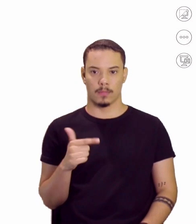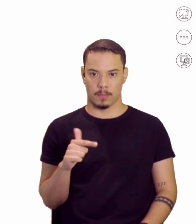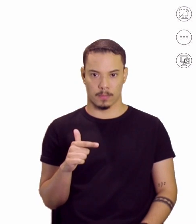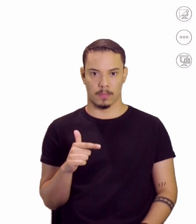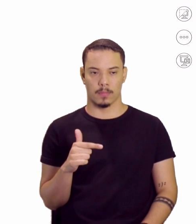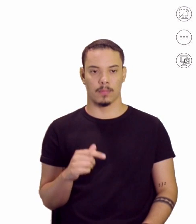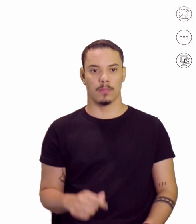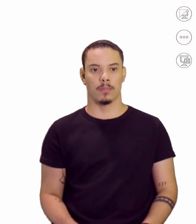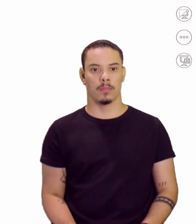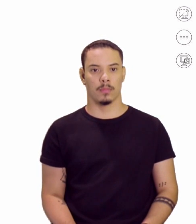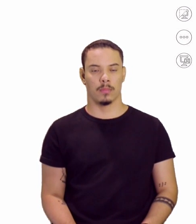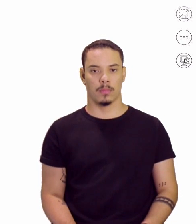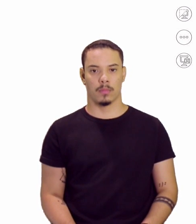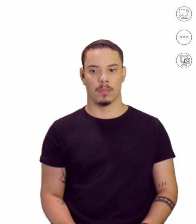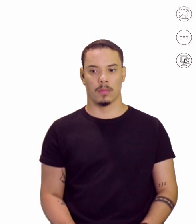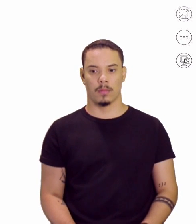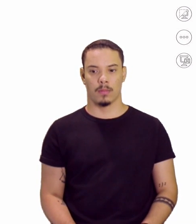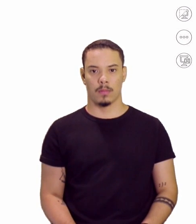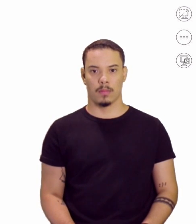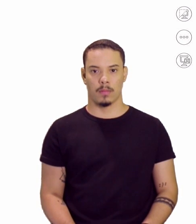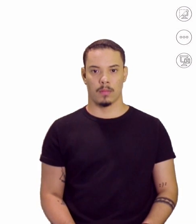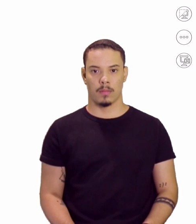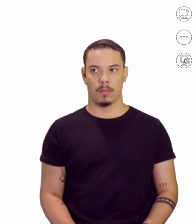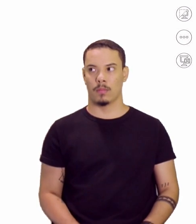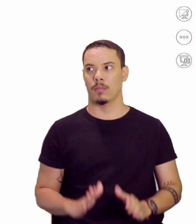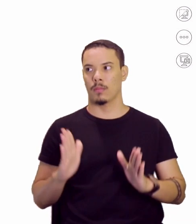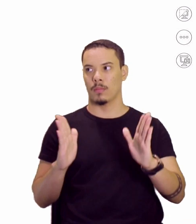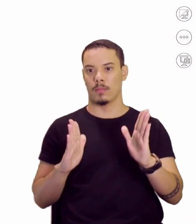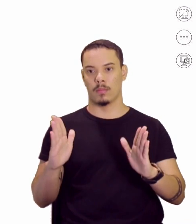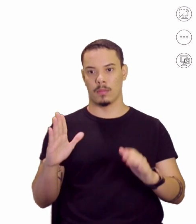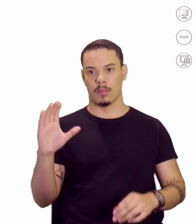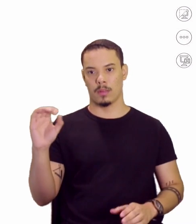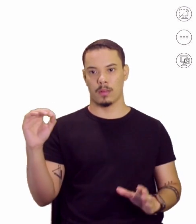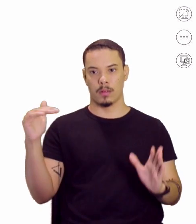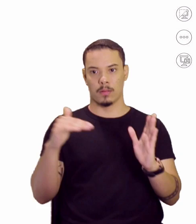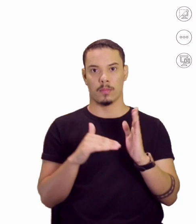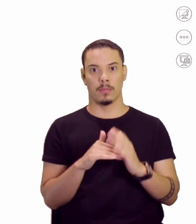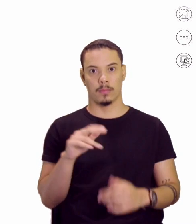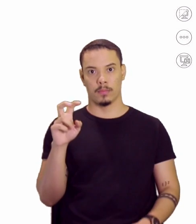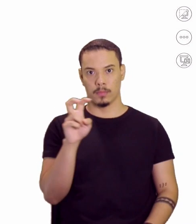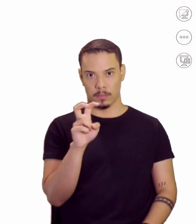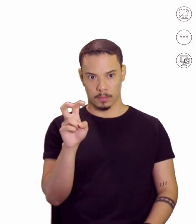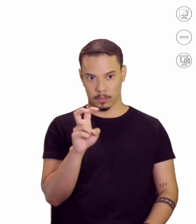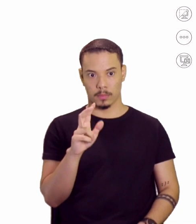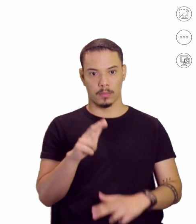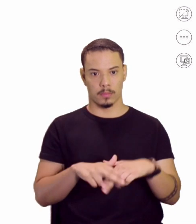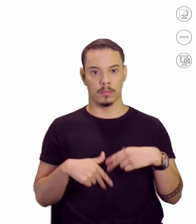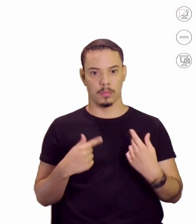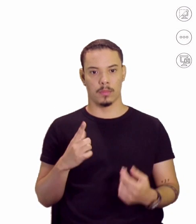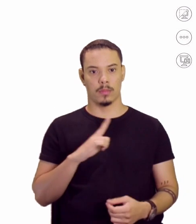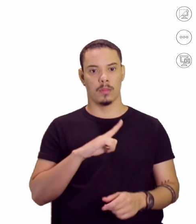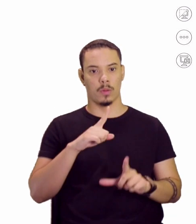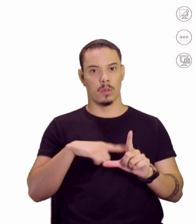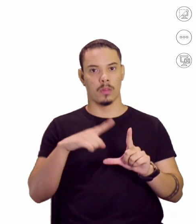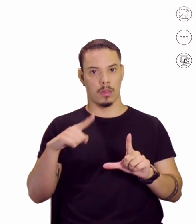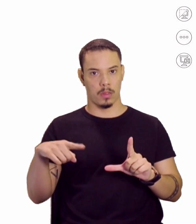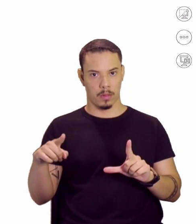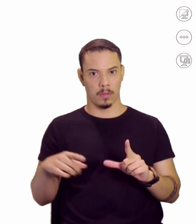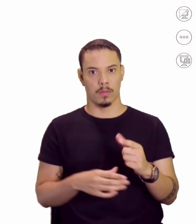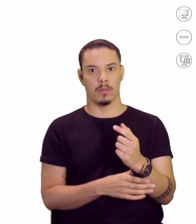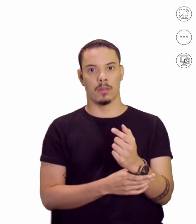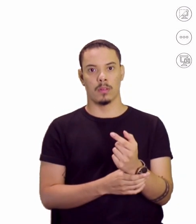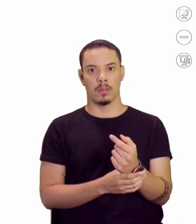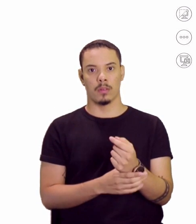A variação de velocidade do movimento no intervalo de 0 a 5. Isso. Então, você tem aqui um gráfico. Nós temos que